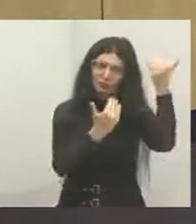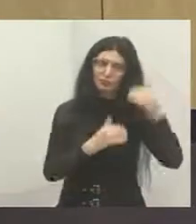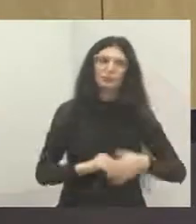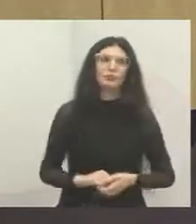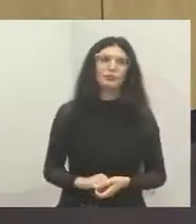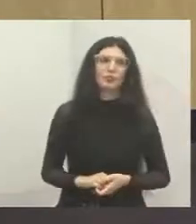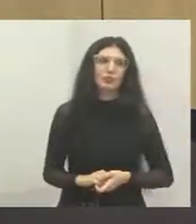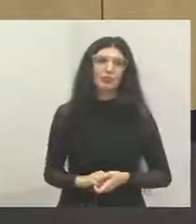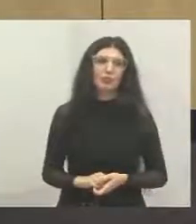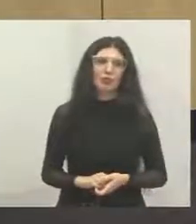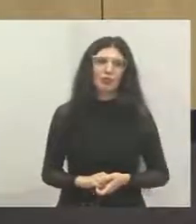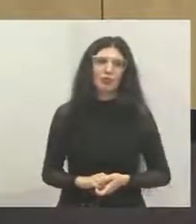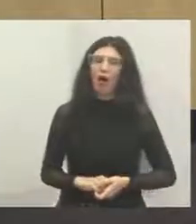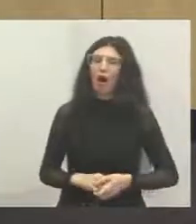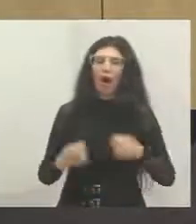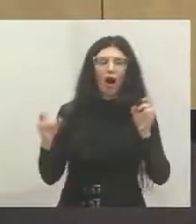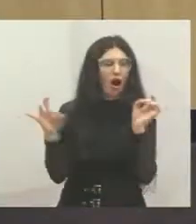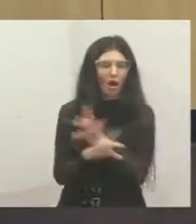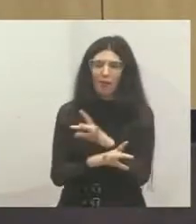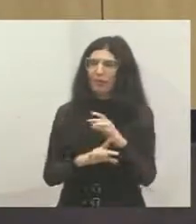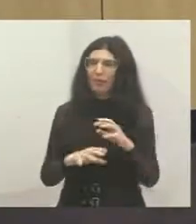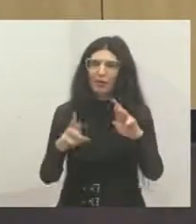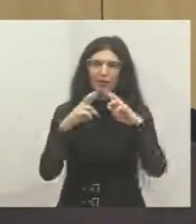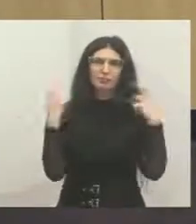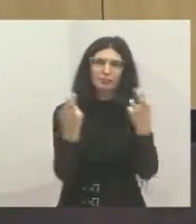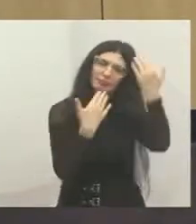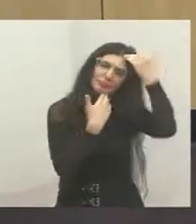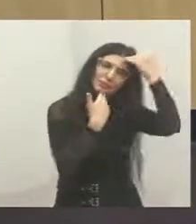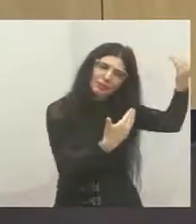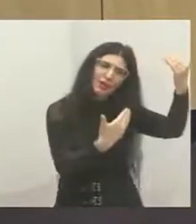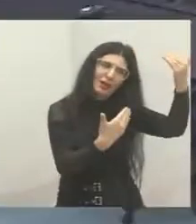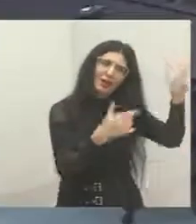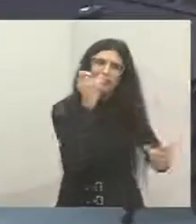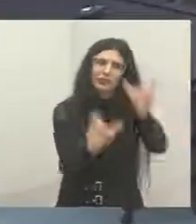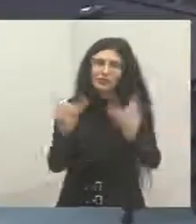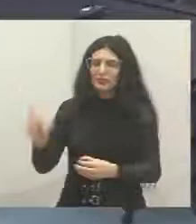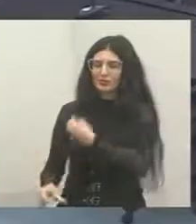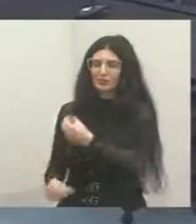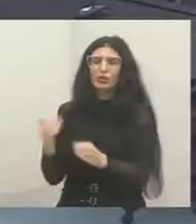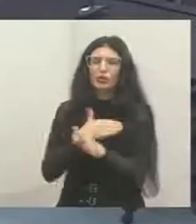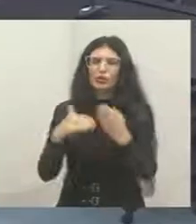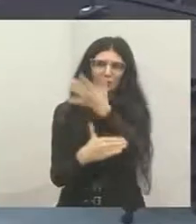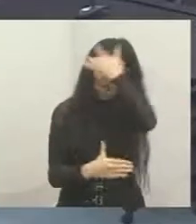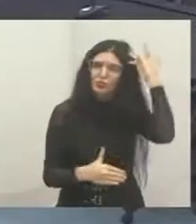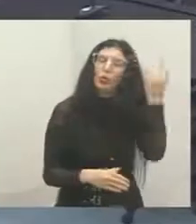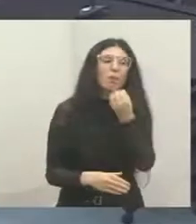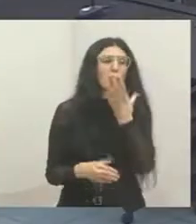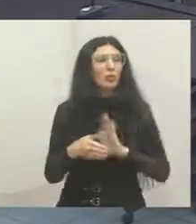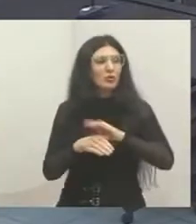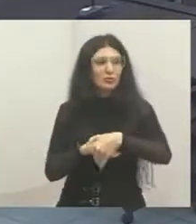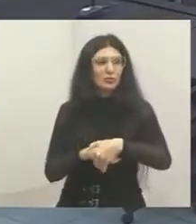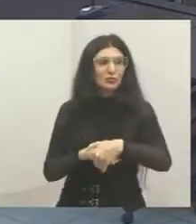encerro, né, a presente audiência, agradeço a presença de todos vocês. Boa noite.